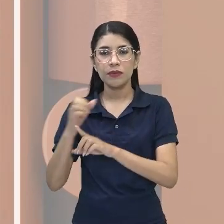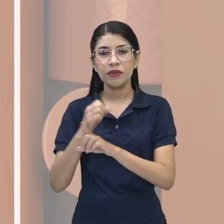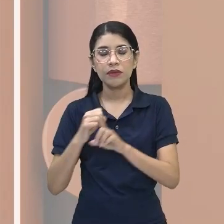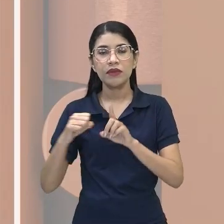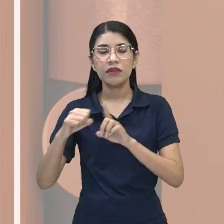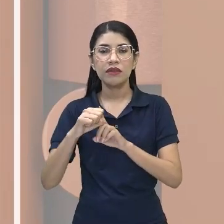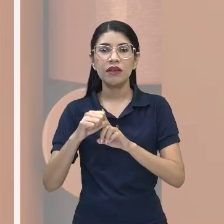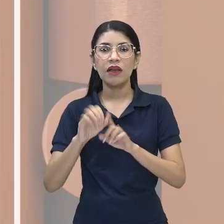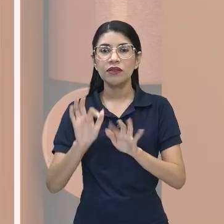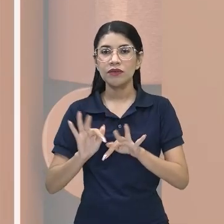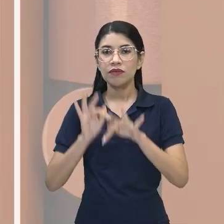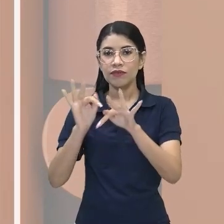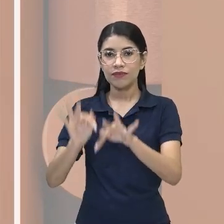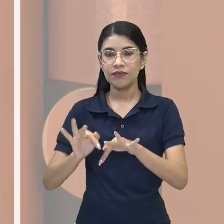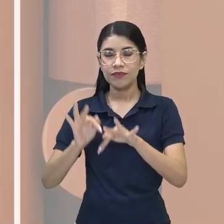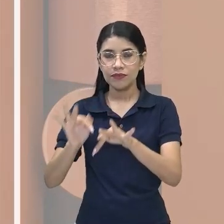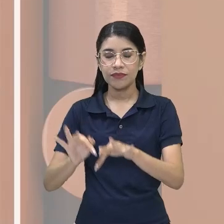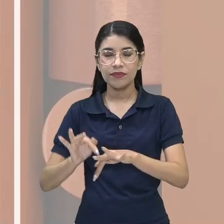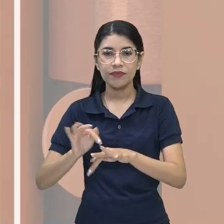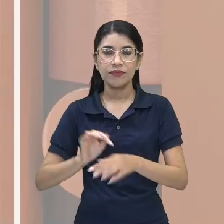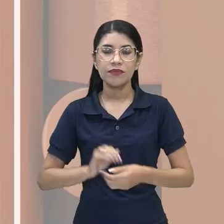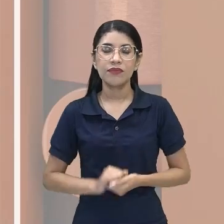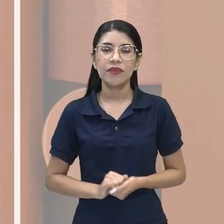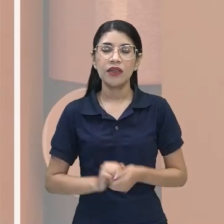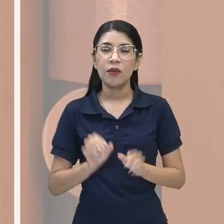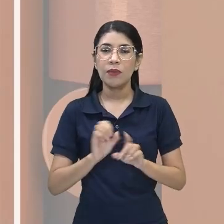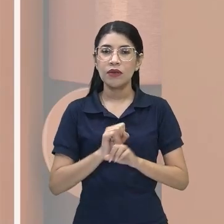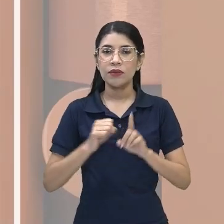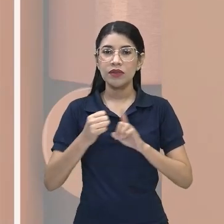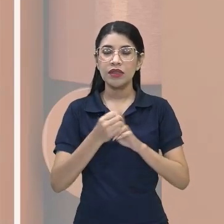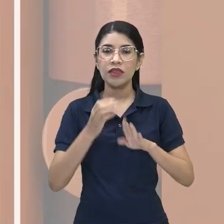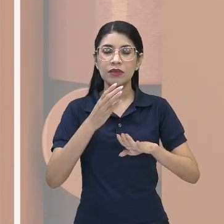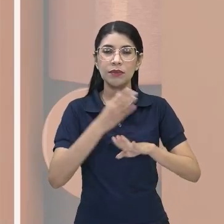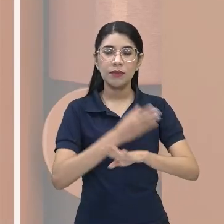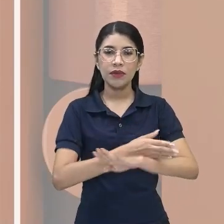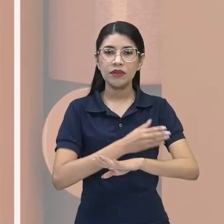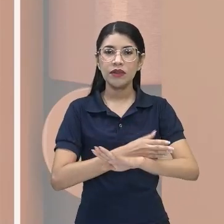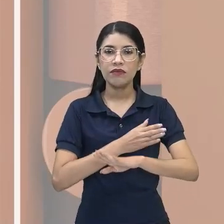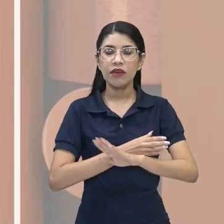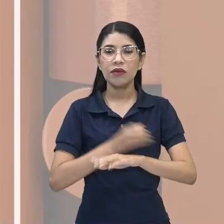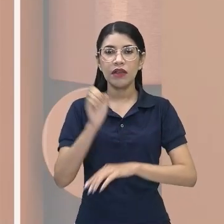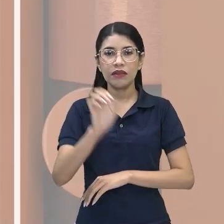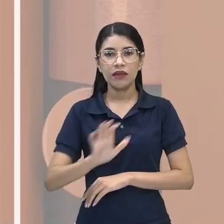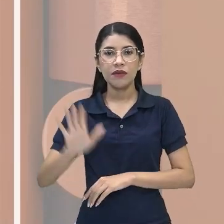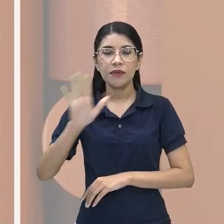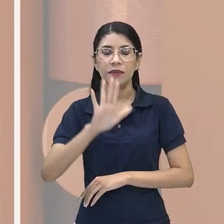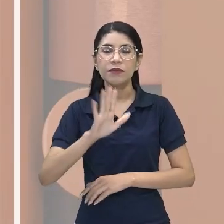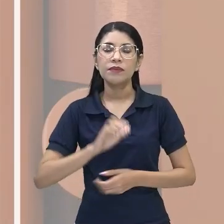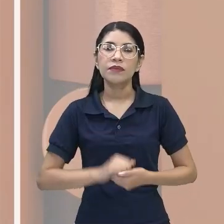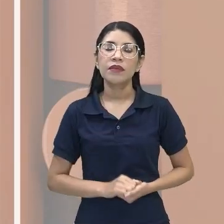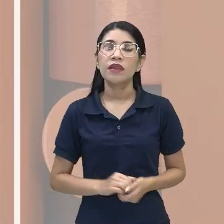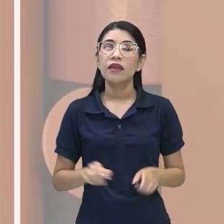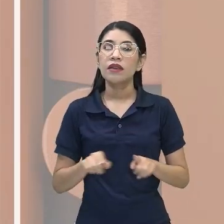sociedade feudal, da sociedade medieval ali da Europa Central. Muito interessante também que existiam classes